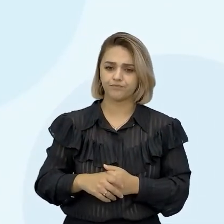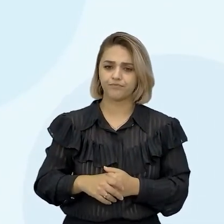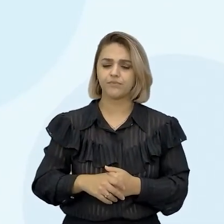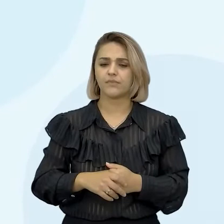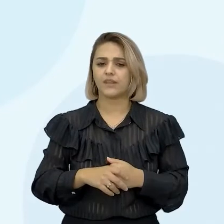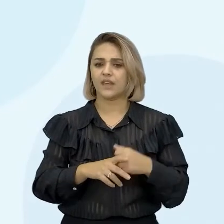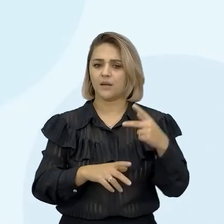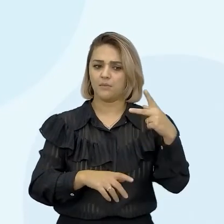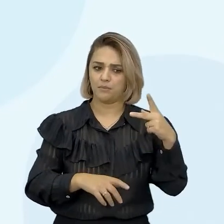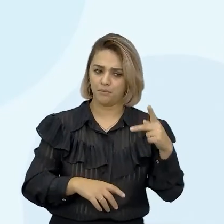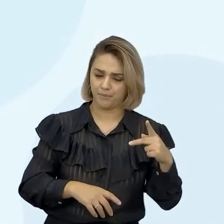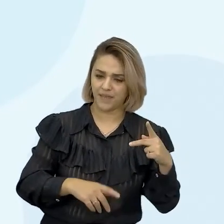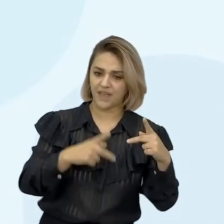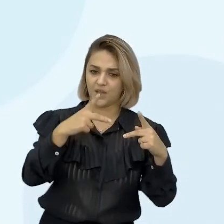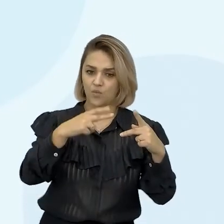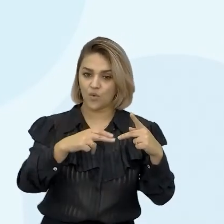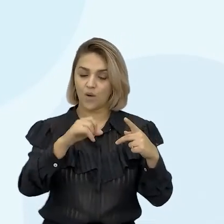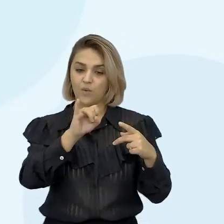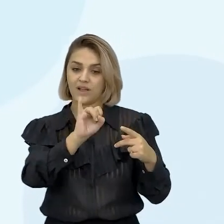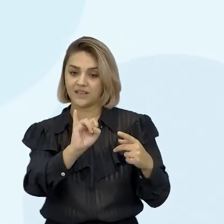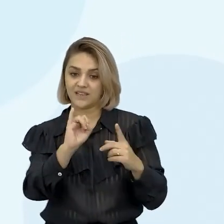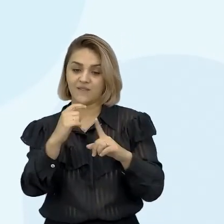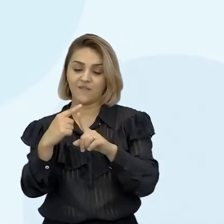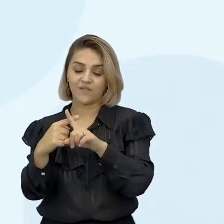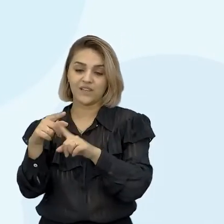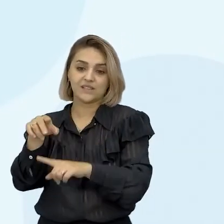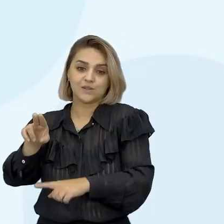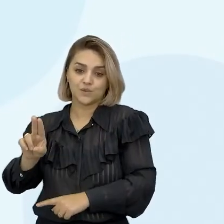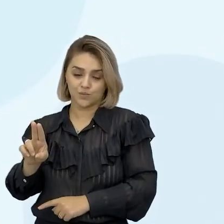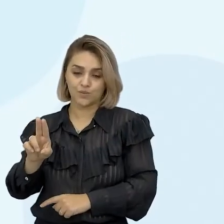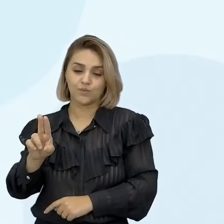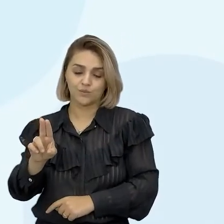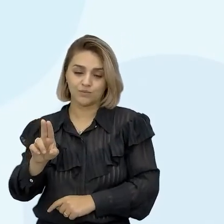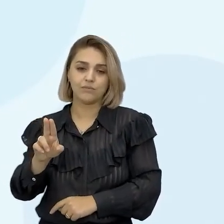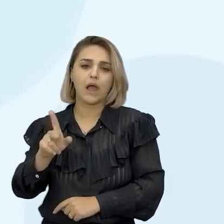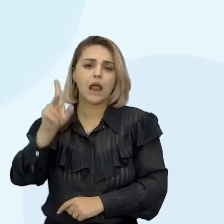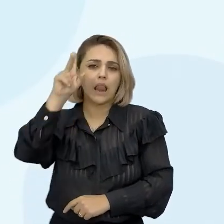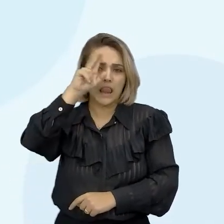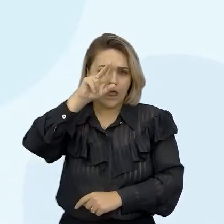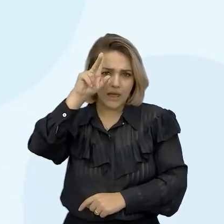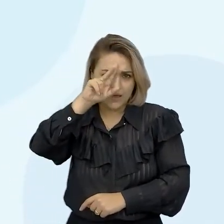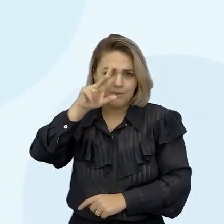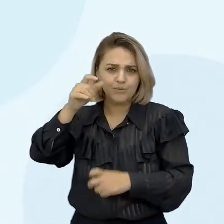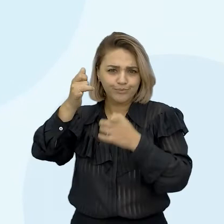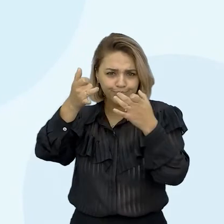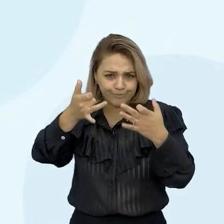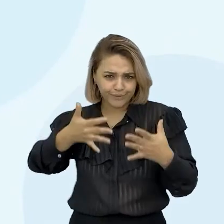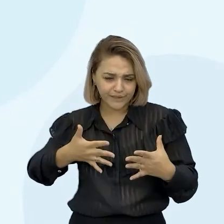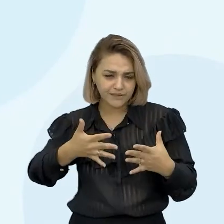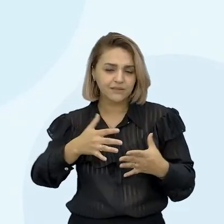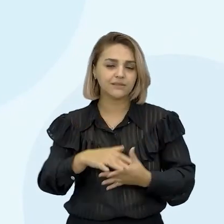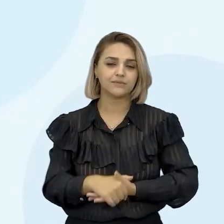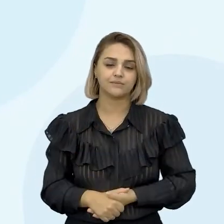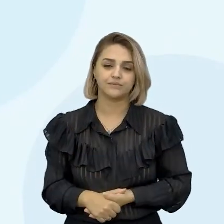entendi me explica seu de novo eu entendi mais ou menos Tá bom eu vou voltar Lembra que eu te falei aqui